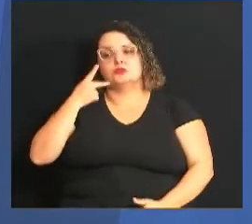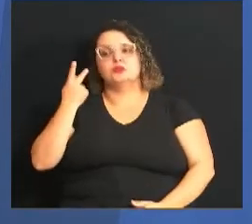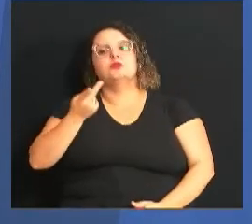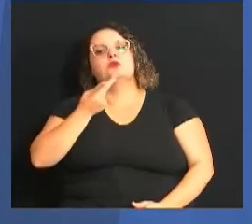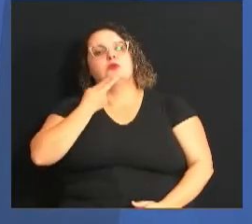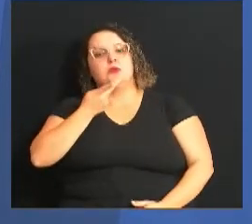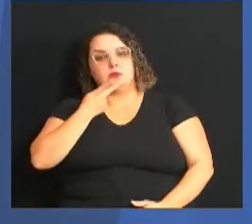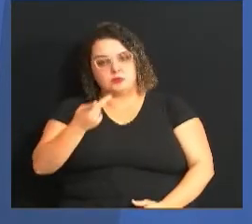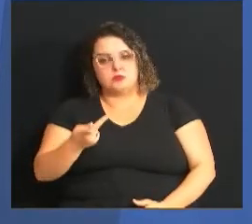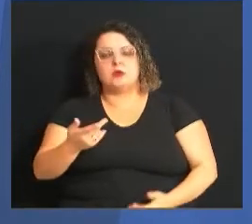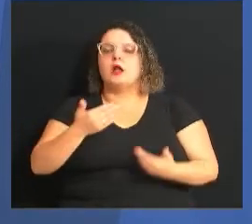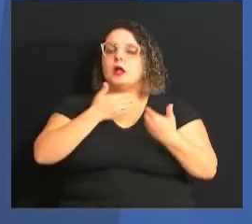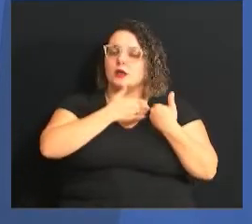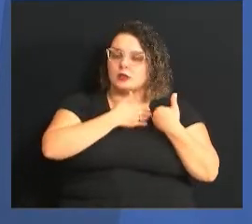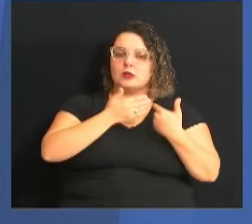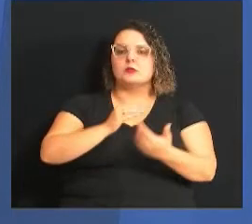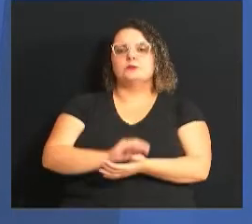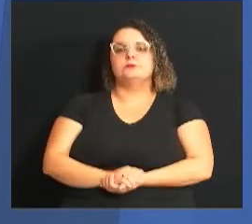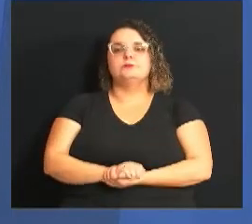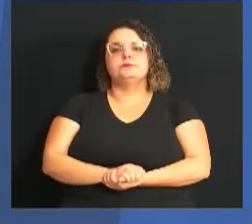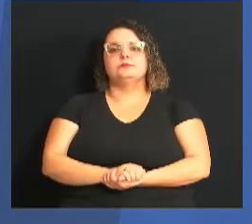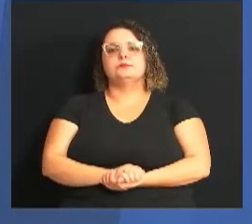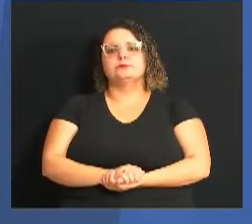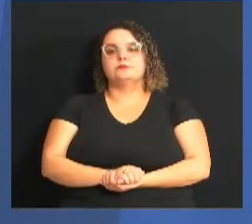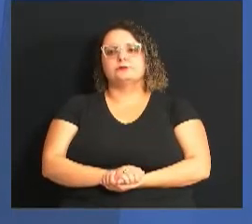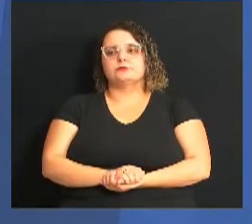dessa responsabilidade.